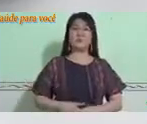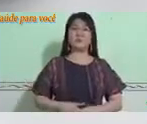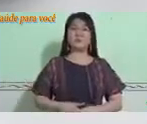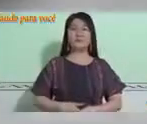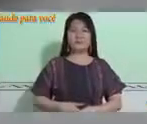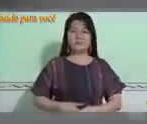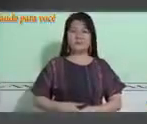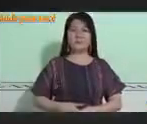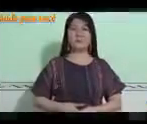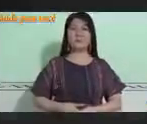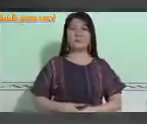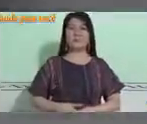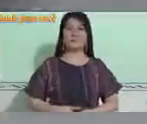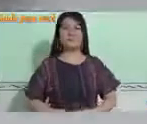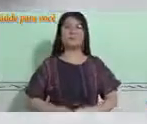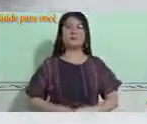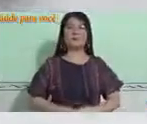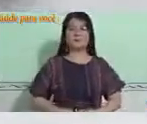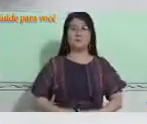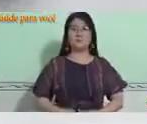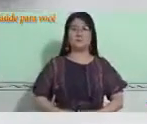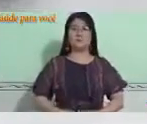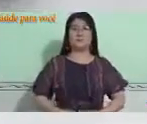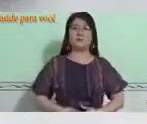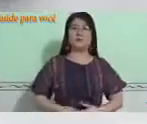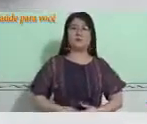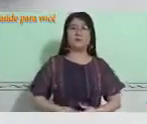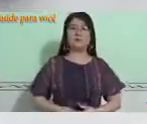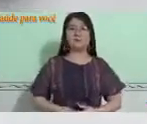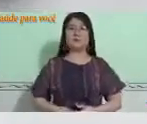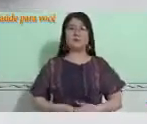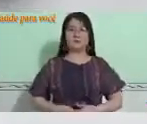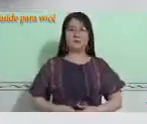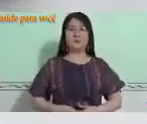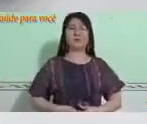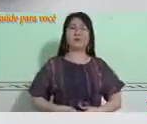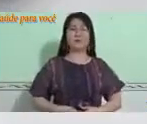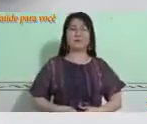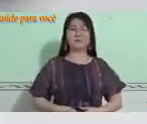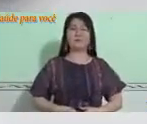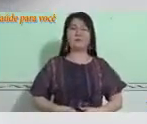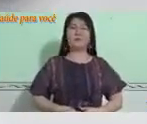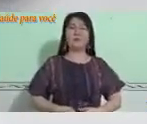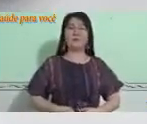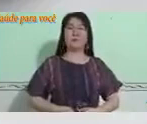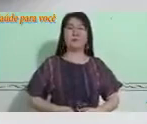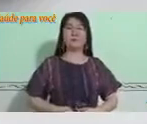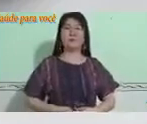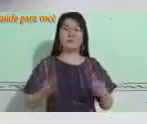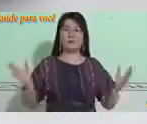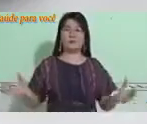Depois, acento agudo OM, agravamento da deficiência, gerando anemia megaloblástica ou